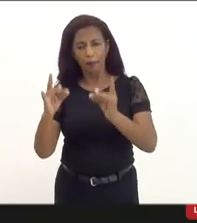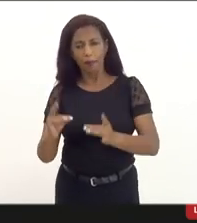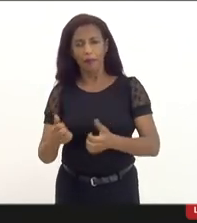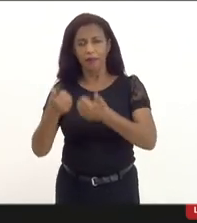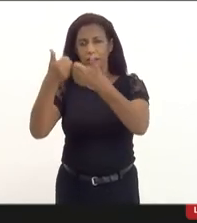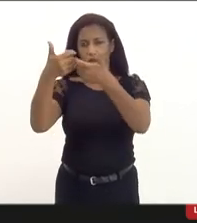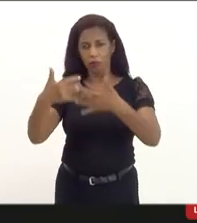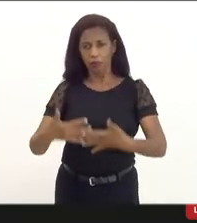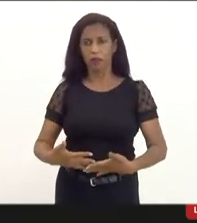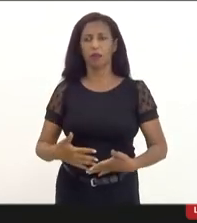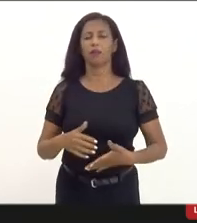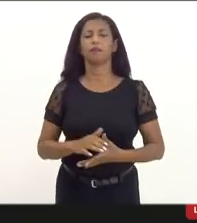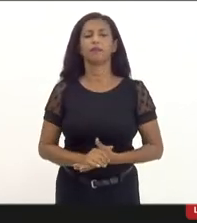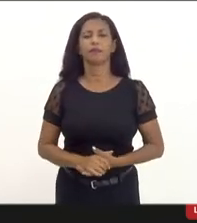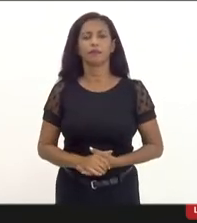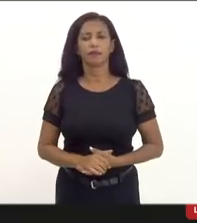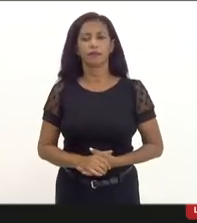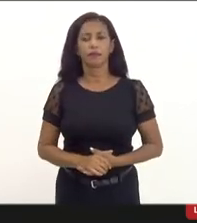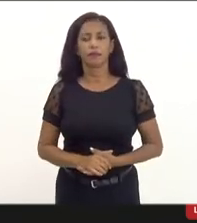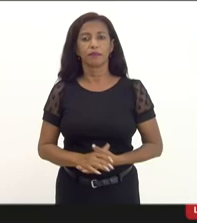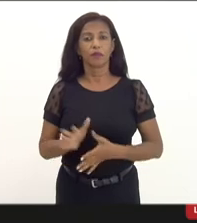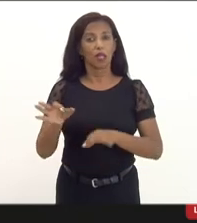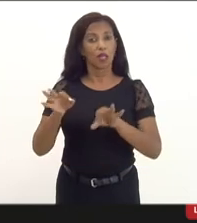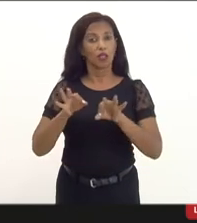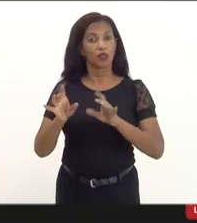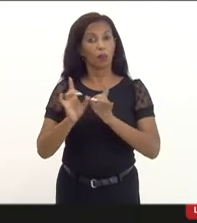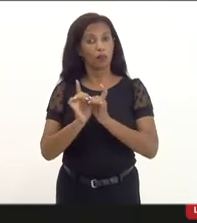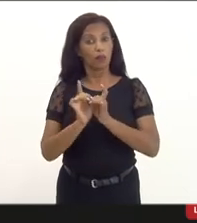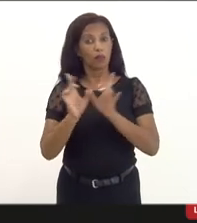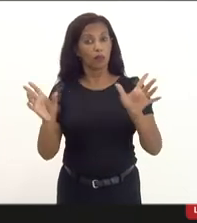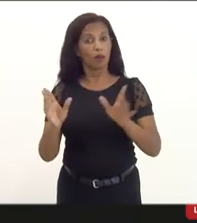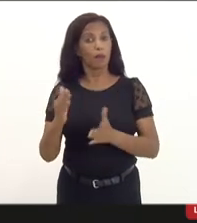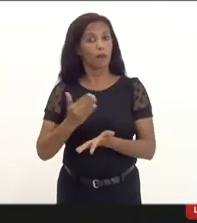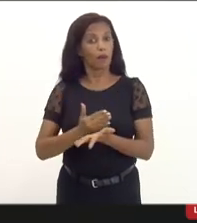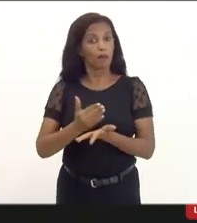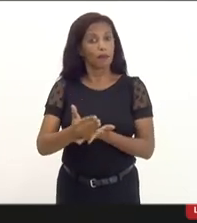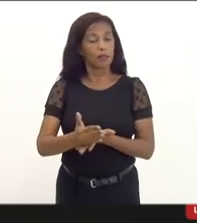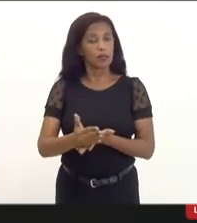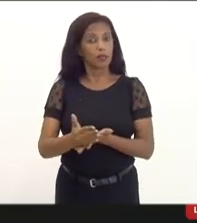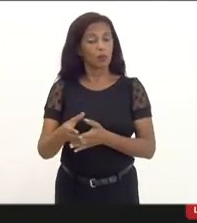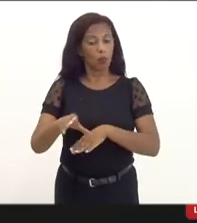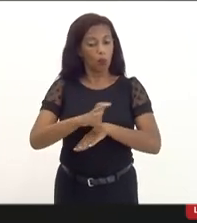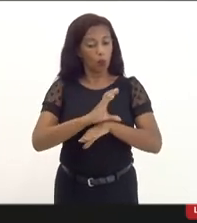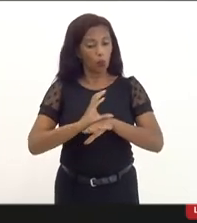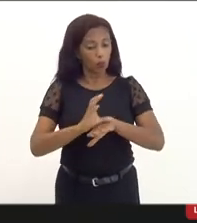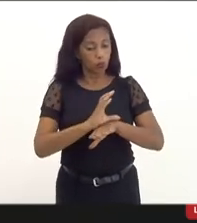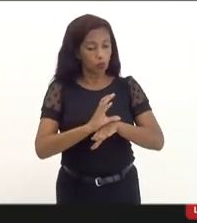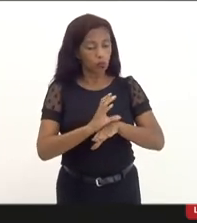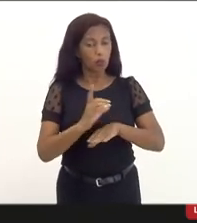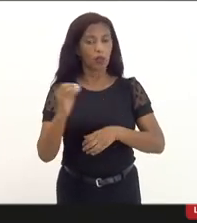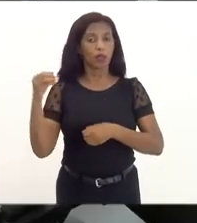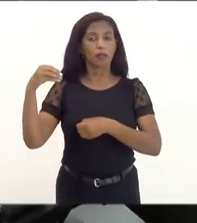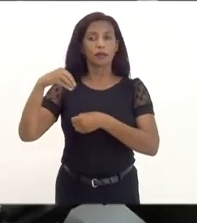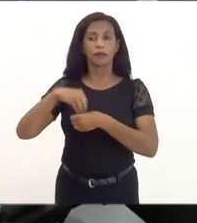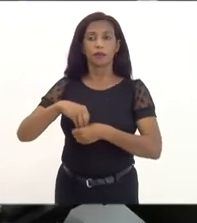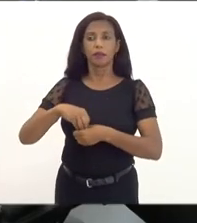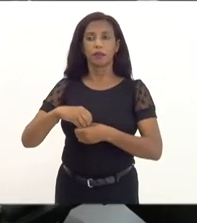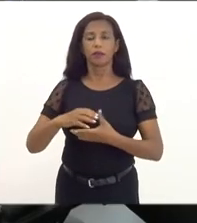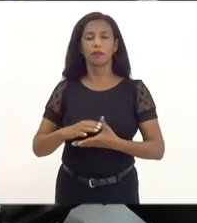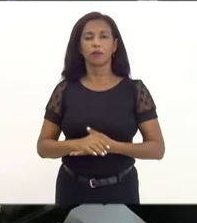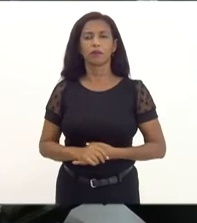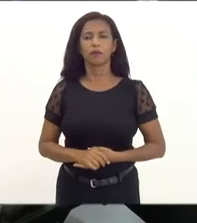esclarecido tido né de forma democrática que são princípios constitucionais dentro do